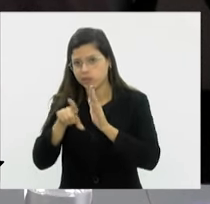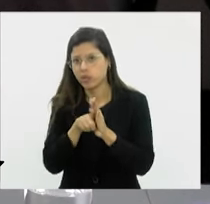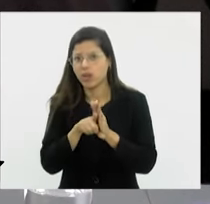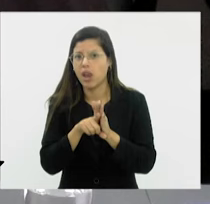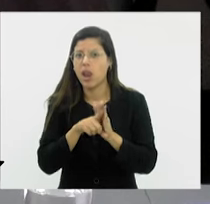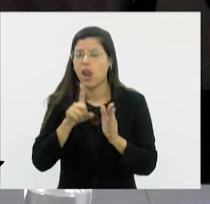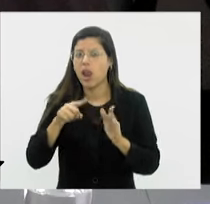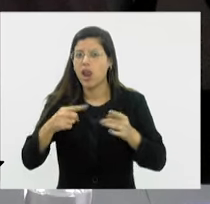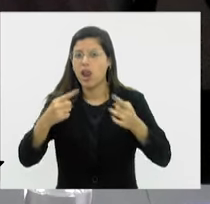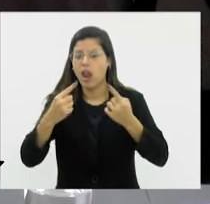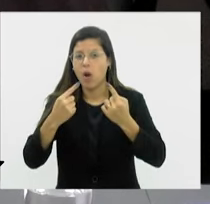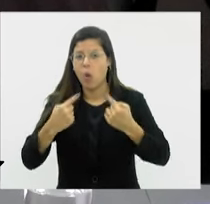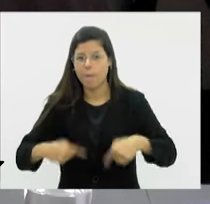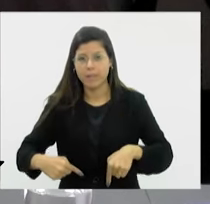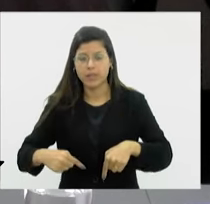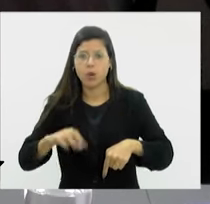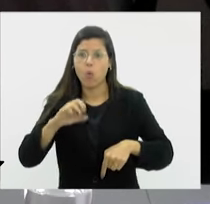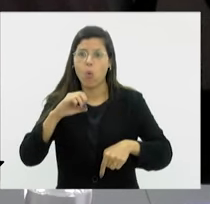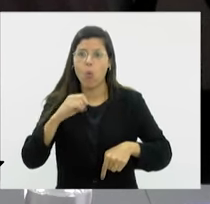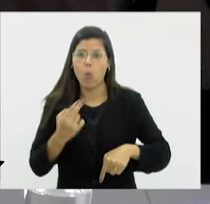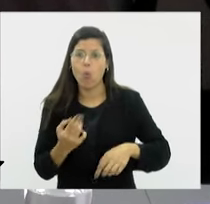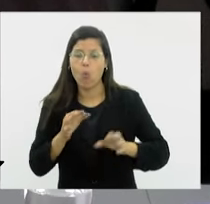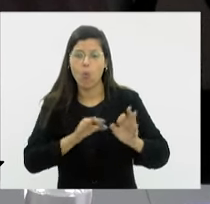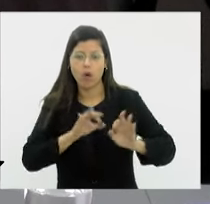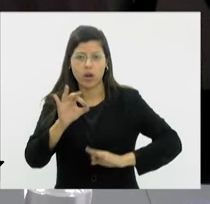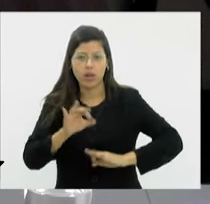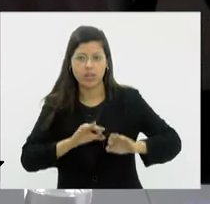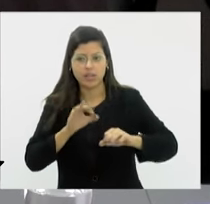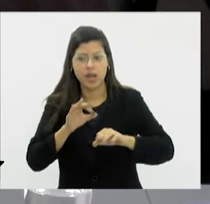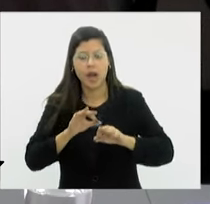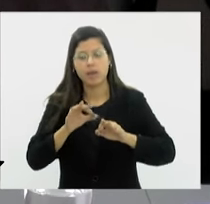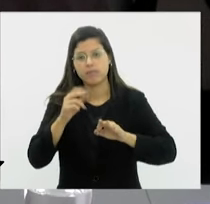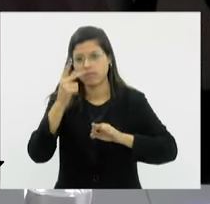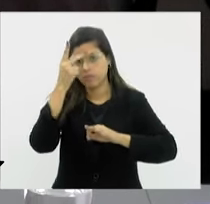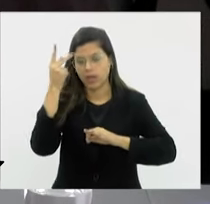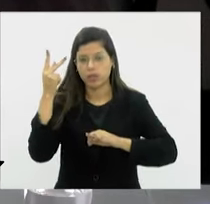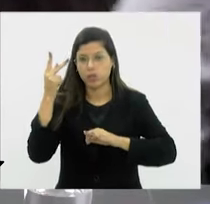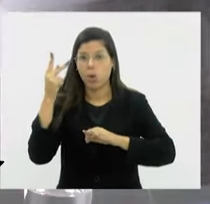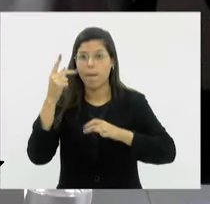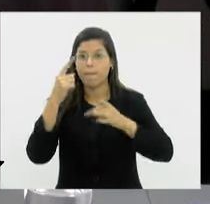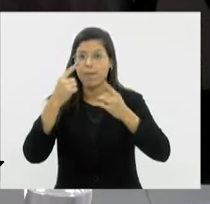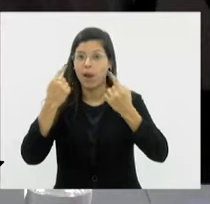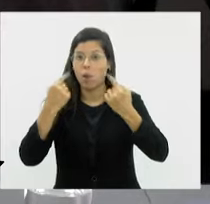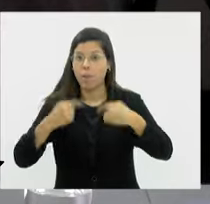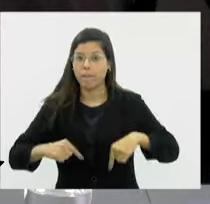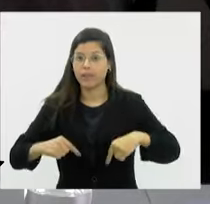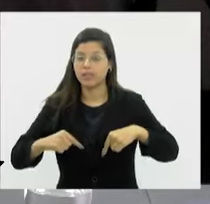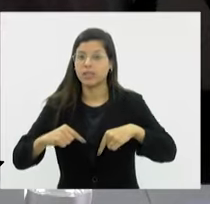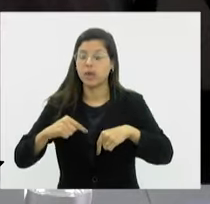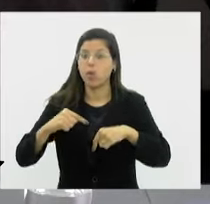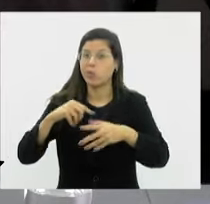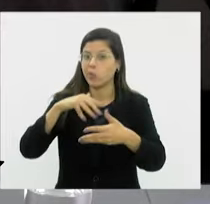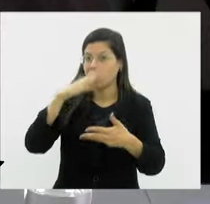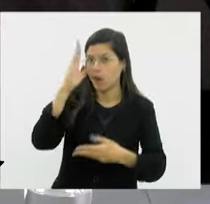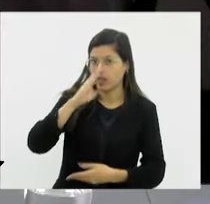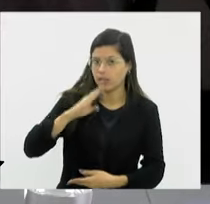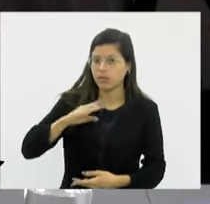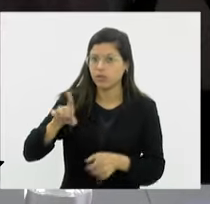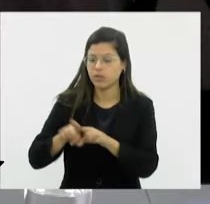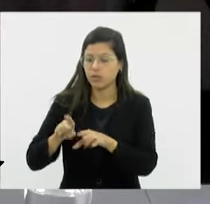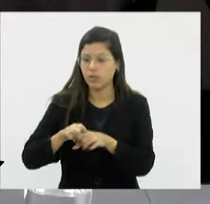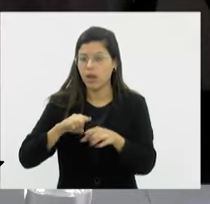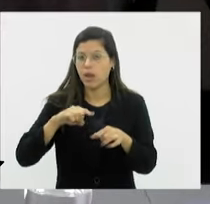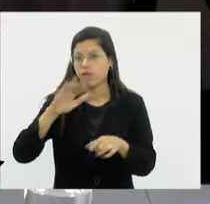ou preparar as pessoas para competições nacionais e internacionais somente de tiro,